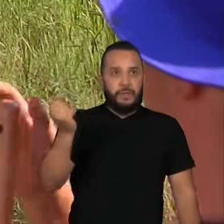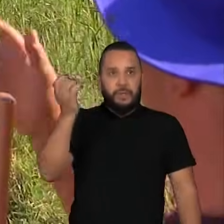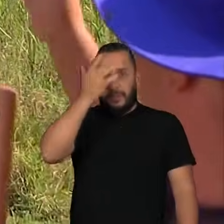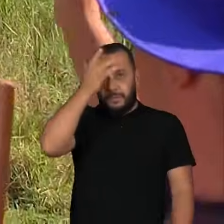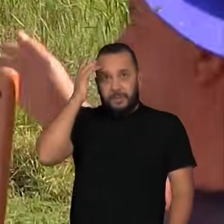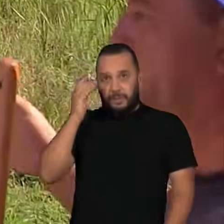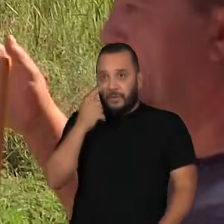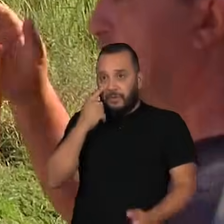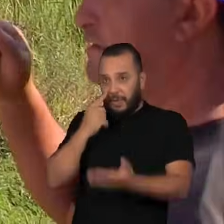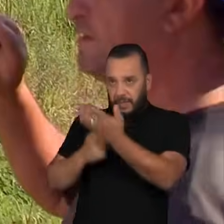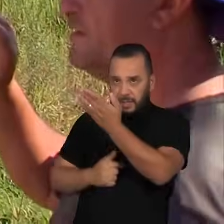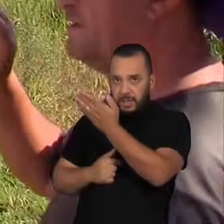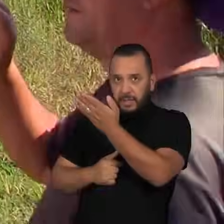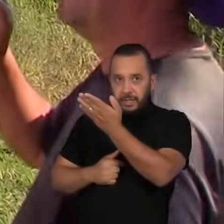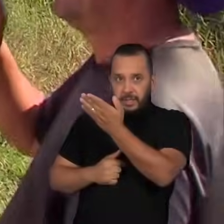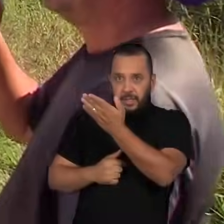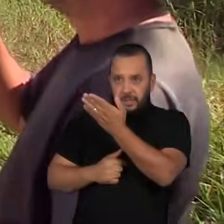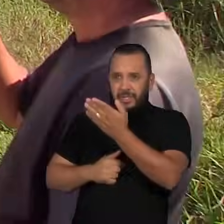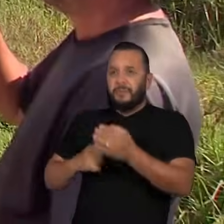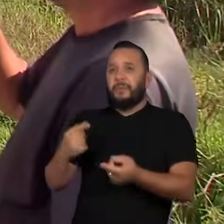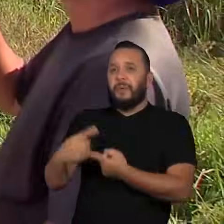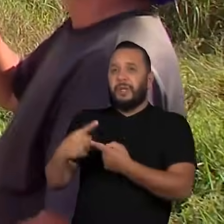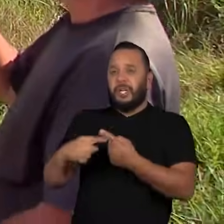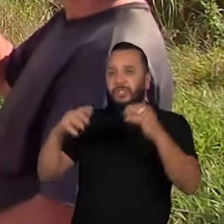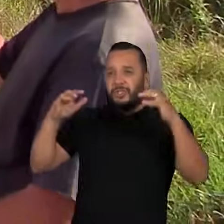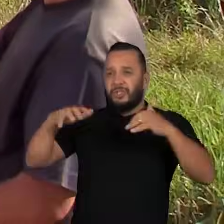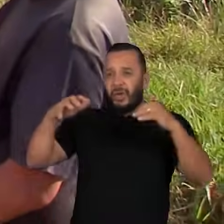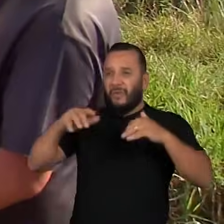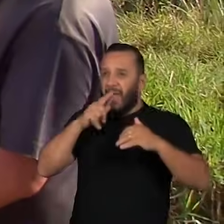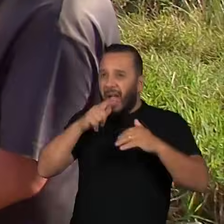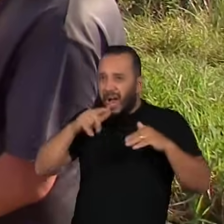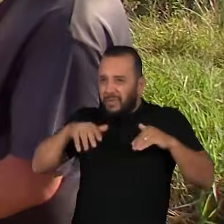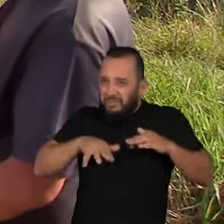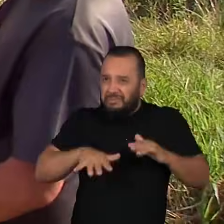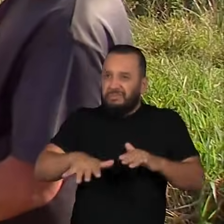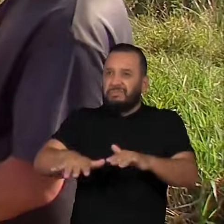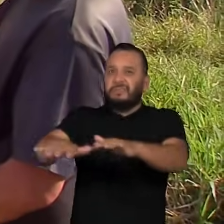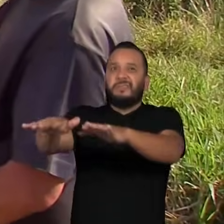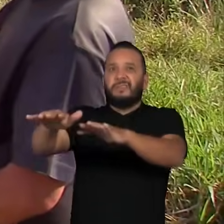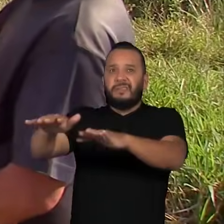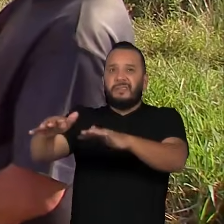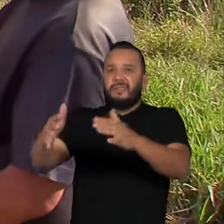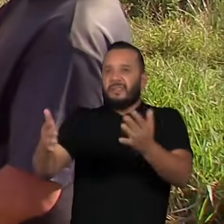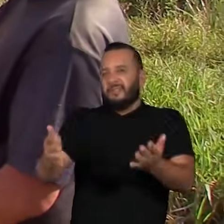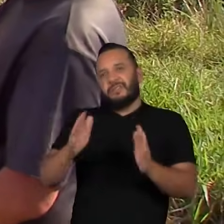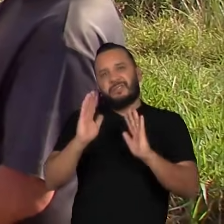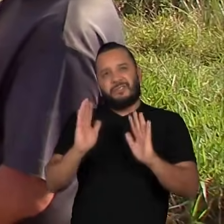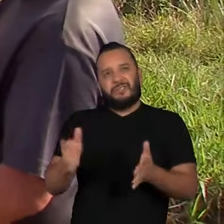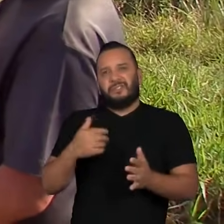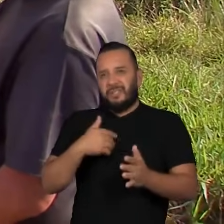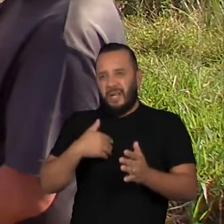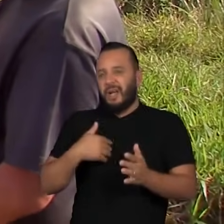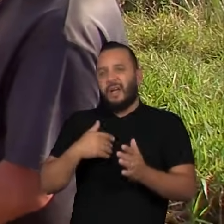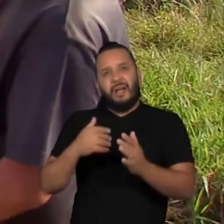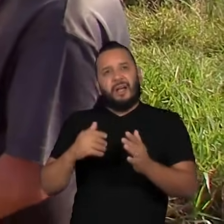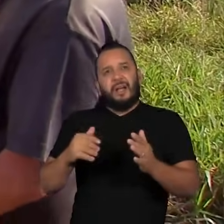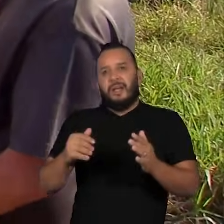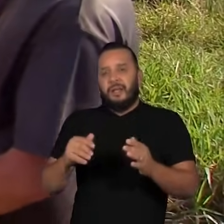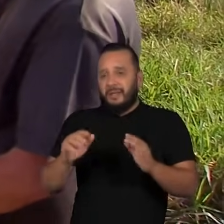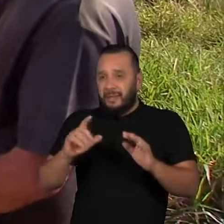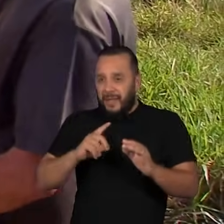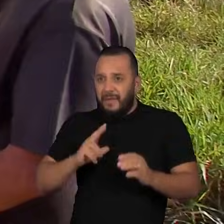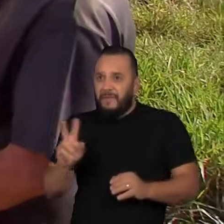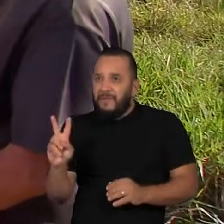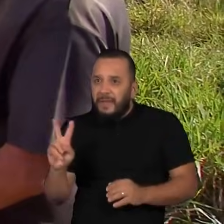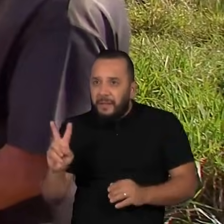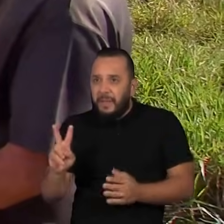canteiro descendo, tá vendo? Descendo, né? Que quando chove, a água pega velocidade, lava, aí tira os nutrientes da terra, assoreia aqui a parte onde a gente pega a